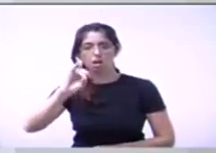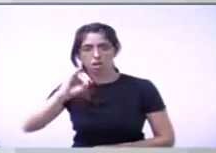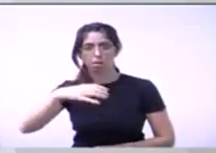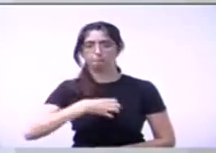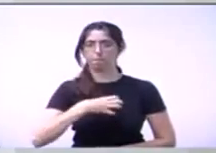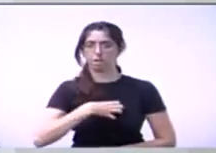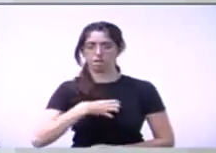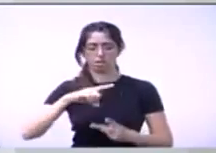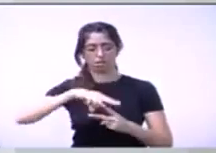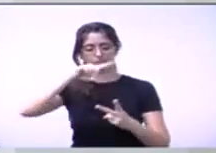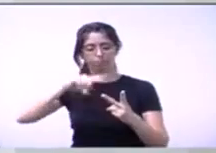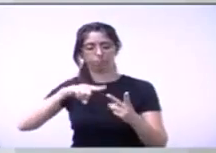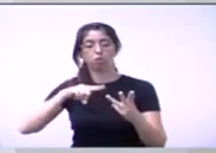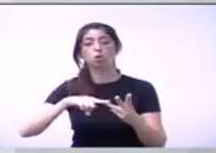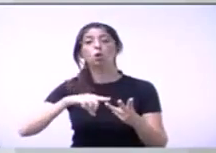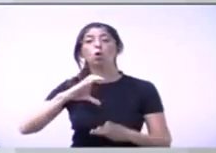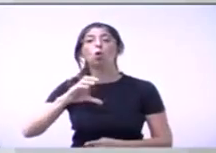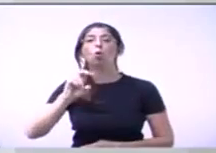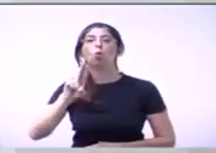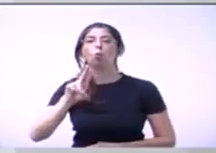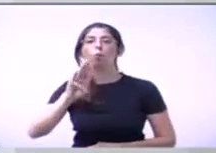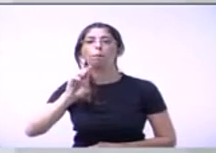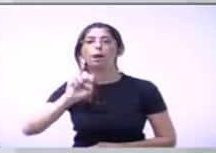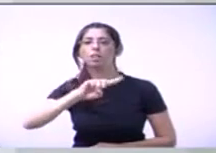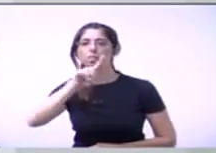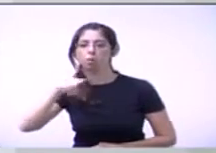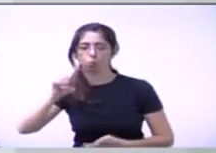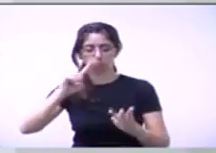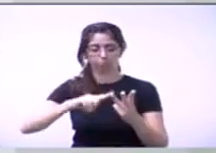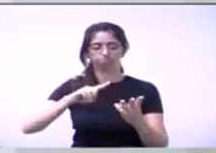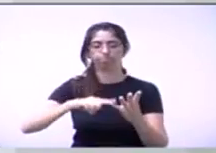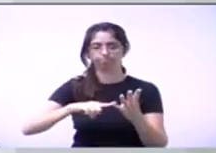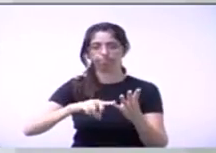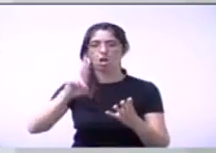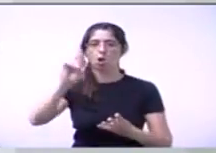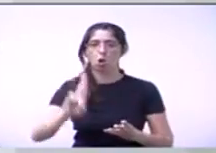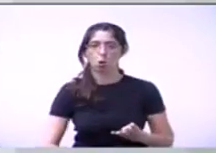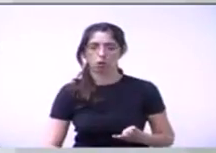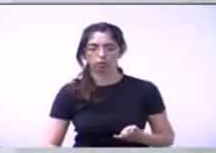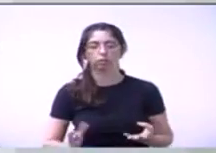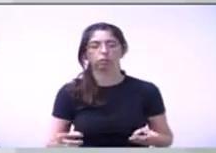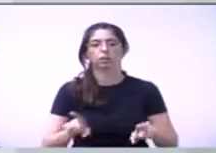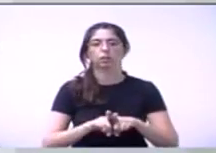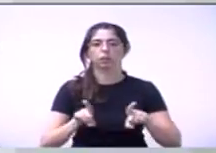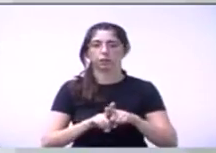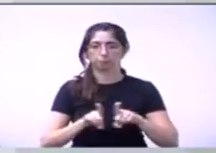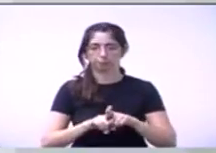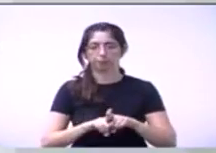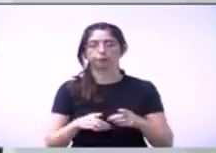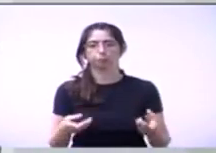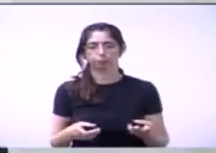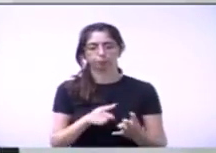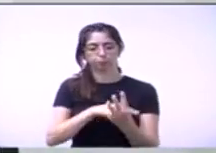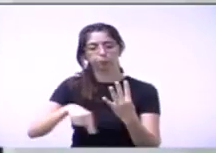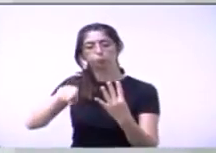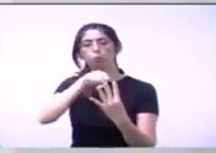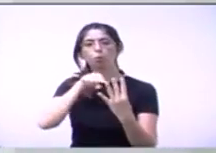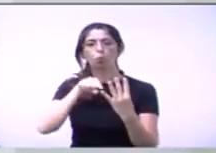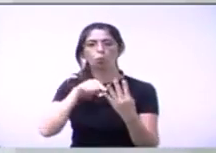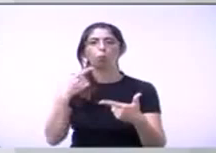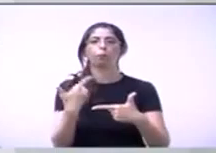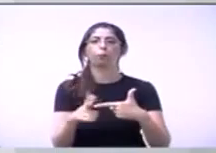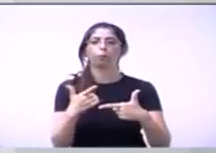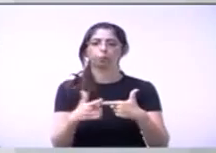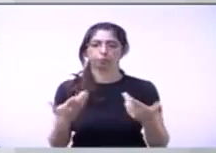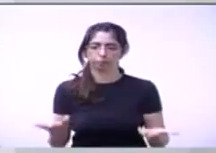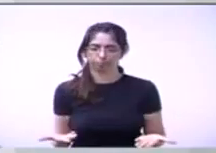Cubatão também. Muito bem. Lembrando, colegas, lembrando a população, que foi noticiado